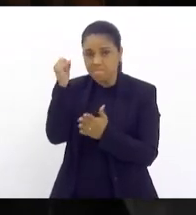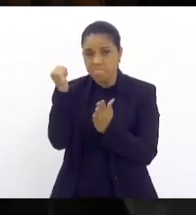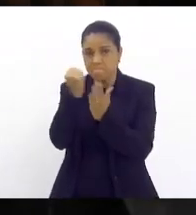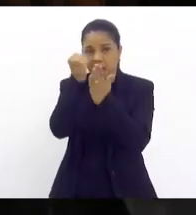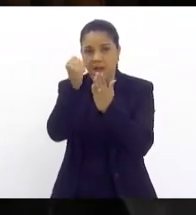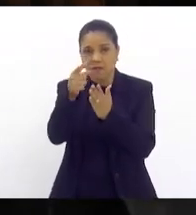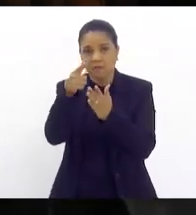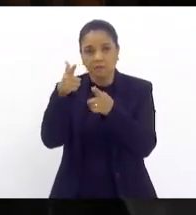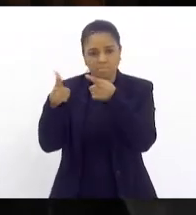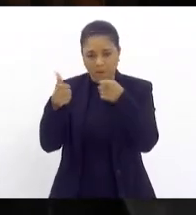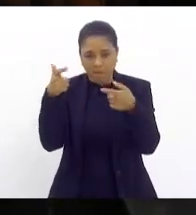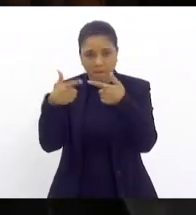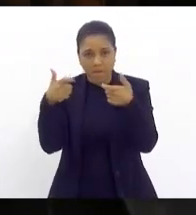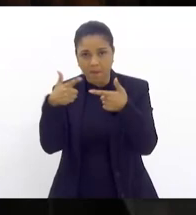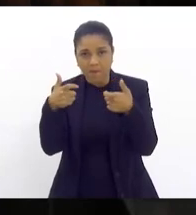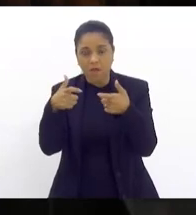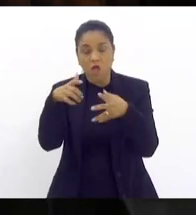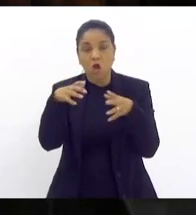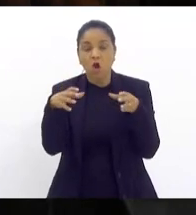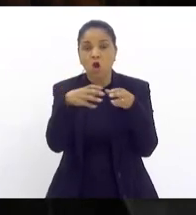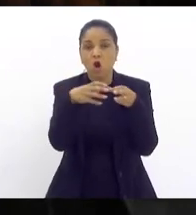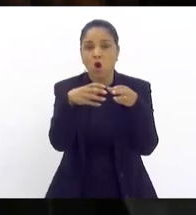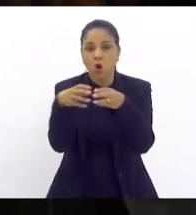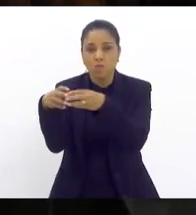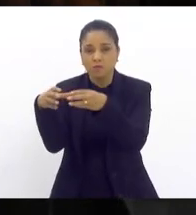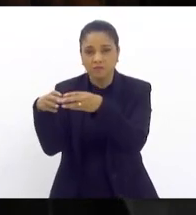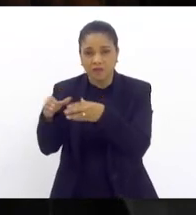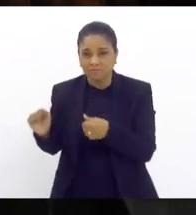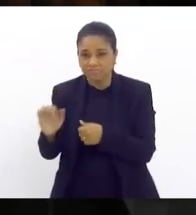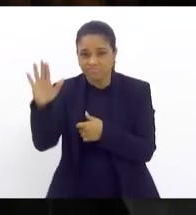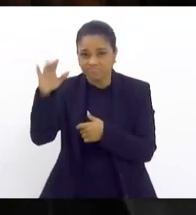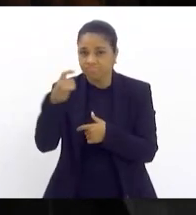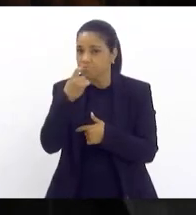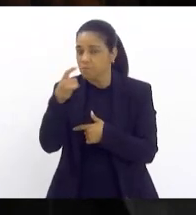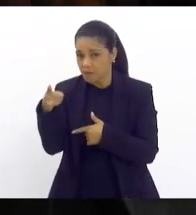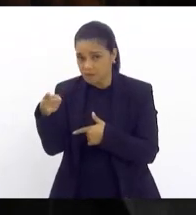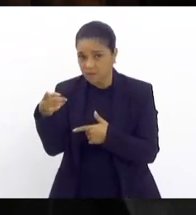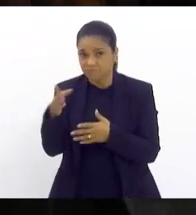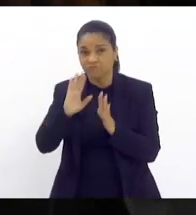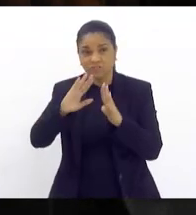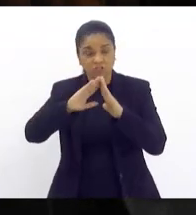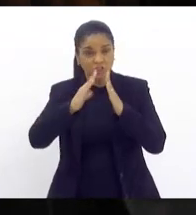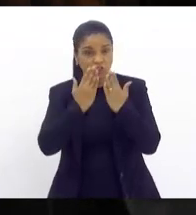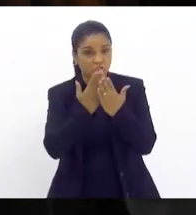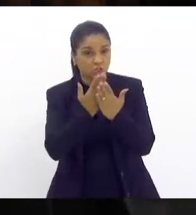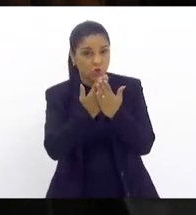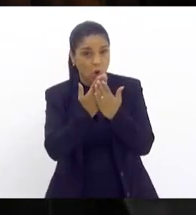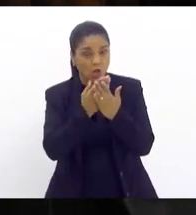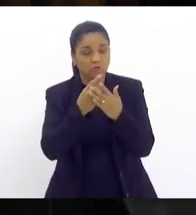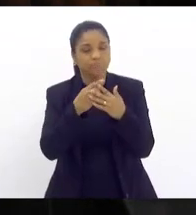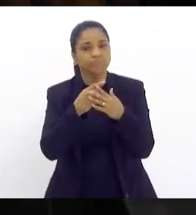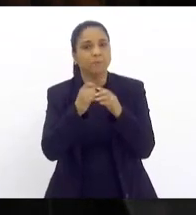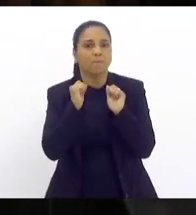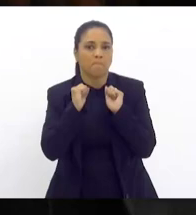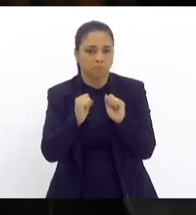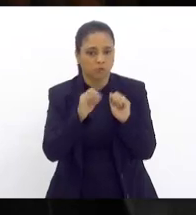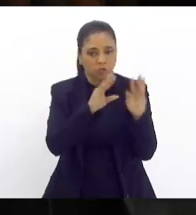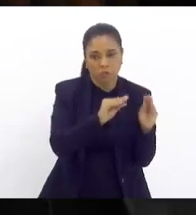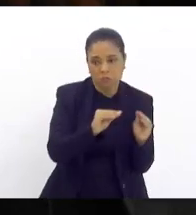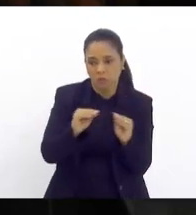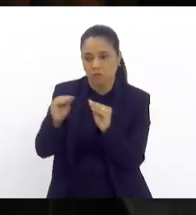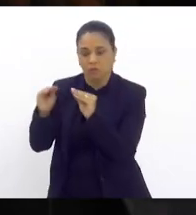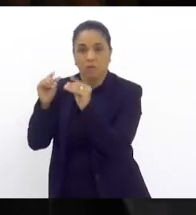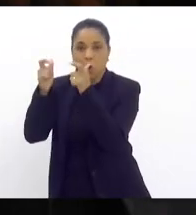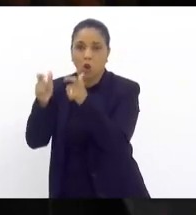vieram no tiroteio em comunidades próximas essa é uma escola que já deveria ter sido transferida há mais de 15